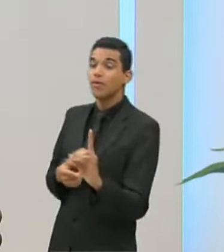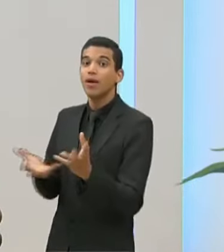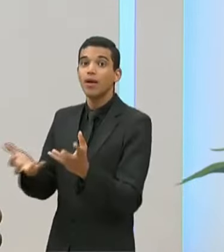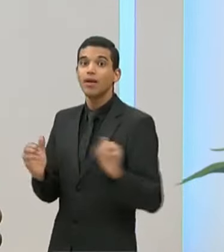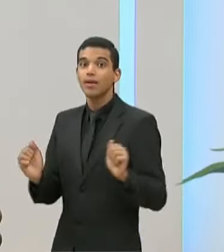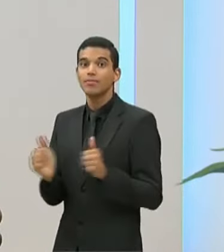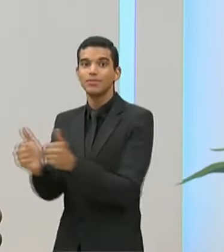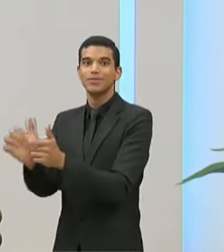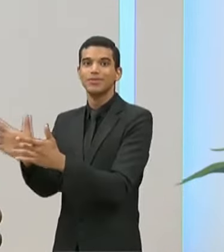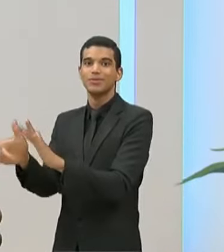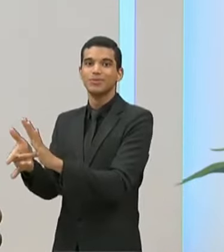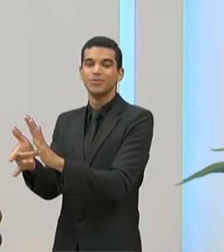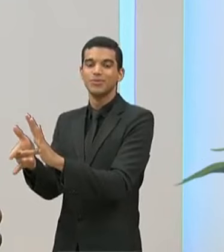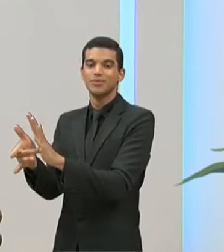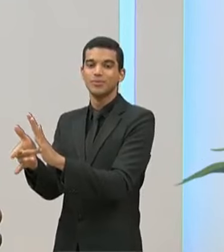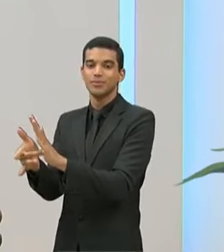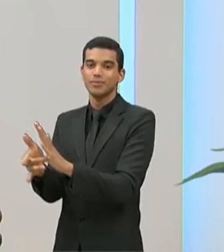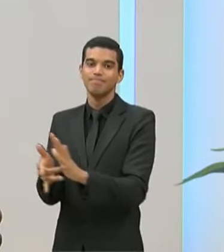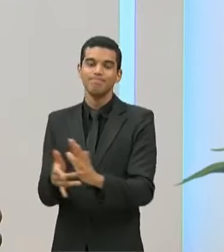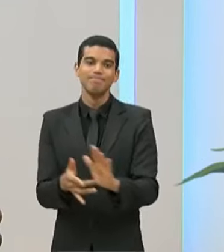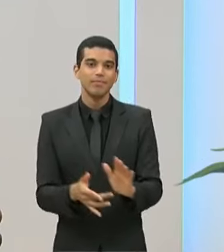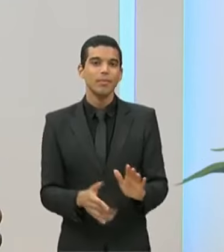Jesus diz, não,